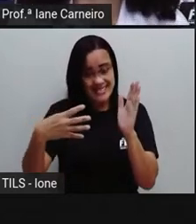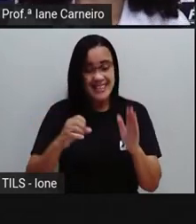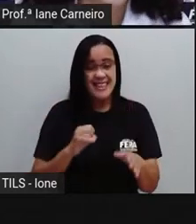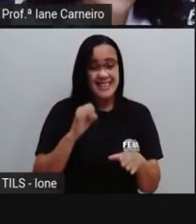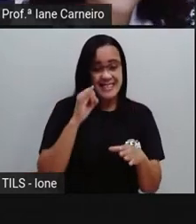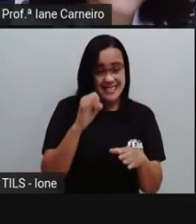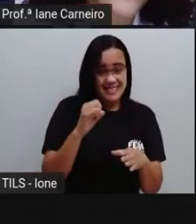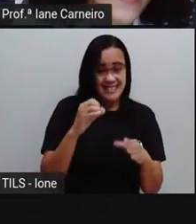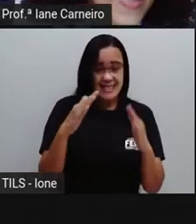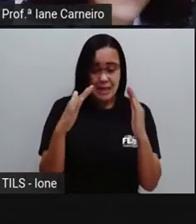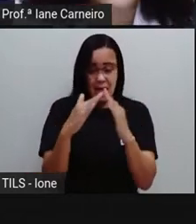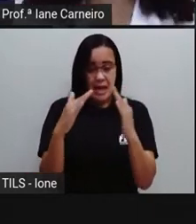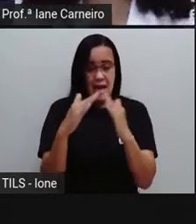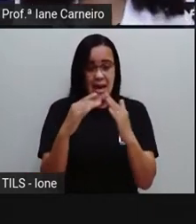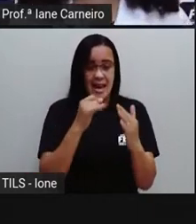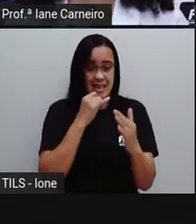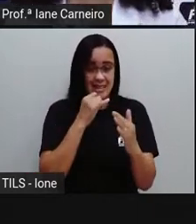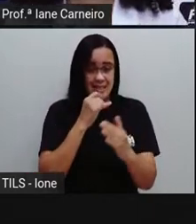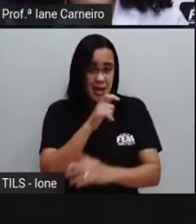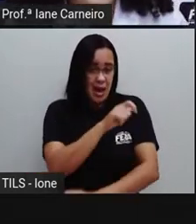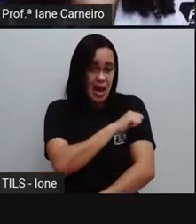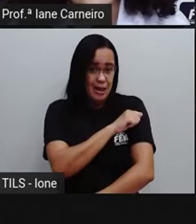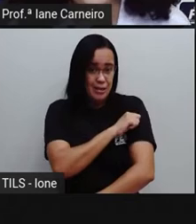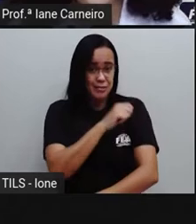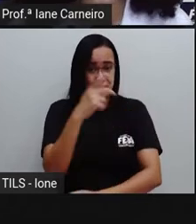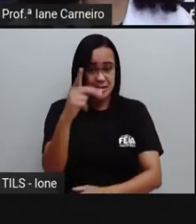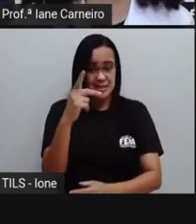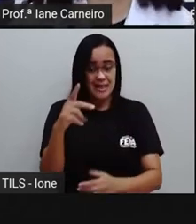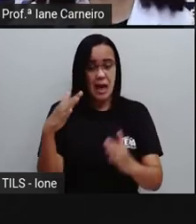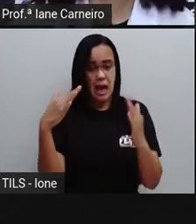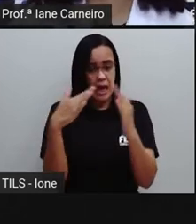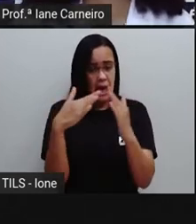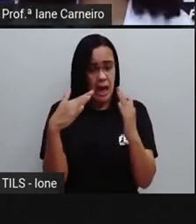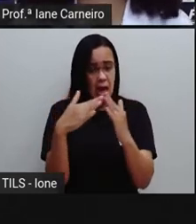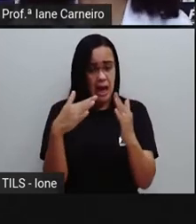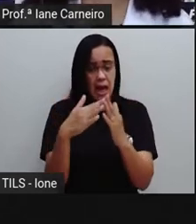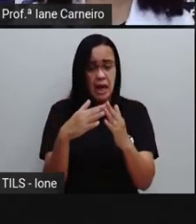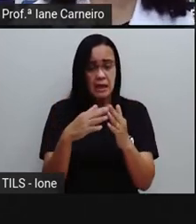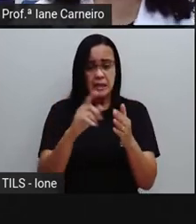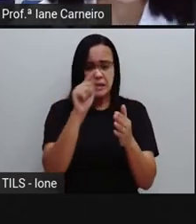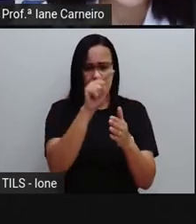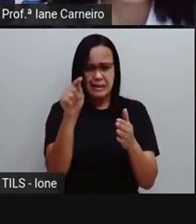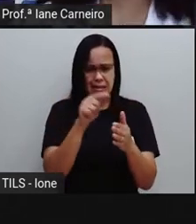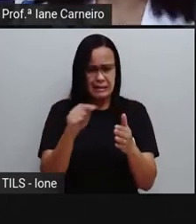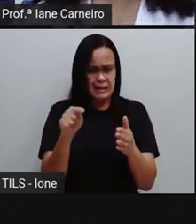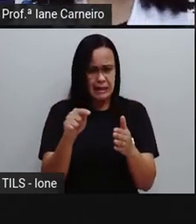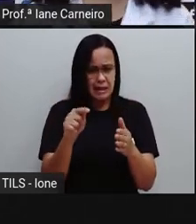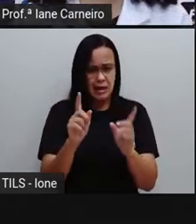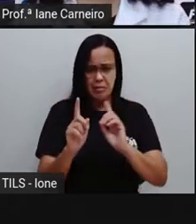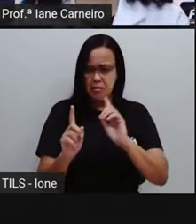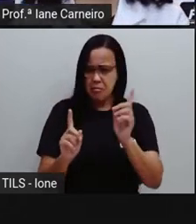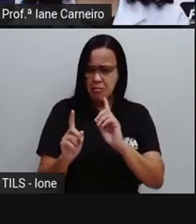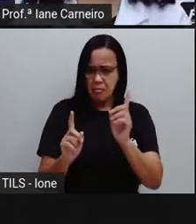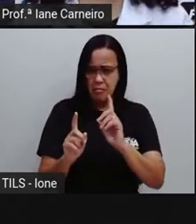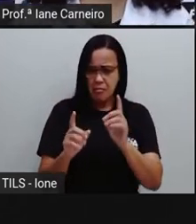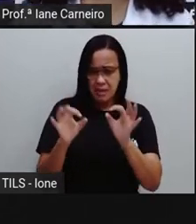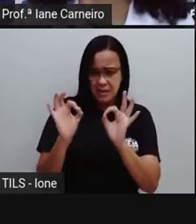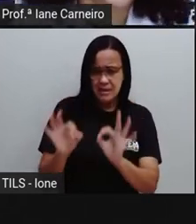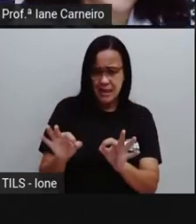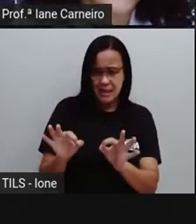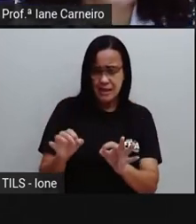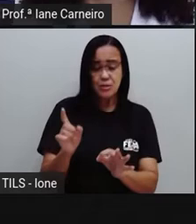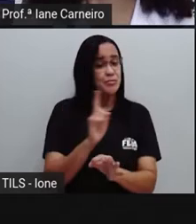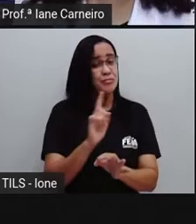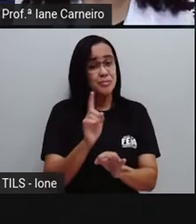com z né E aí a prova falou com ela olha O que é o som desar mas a gente escreve com